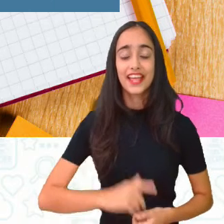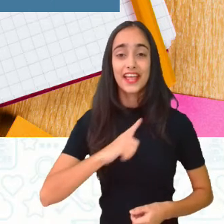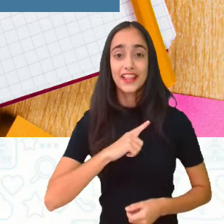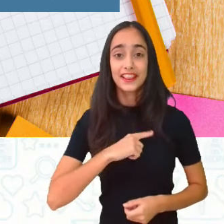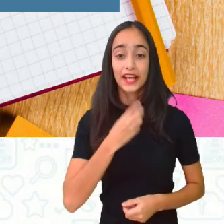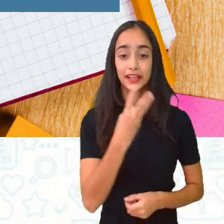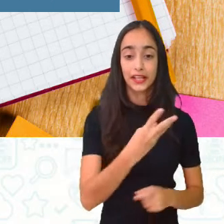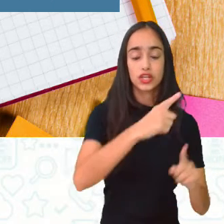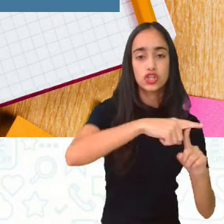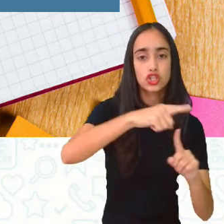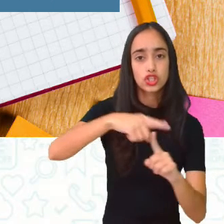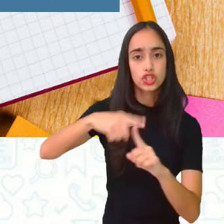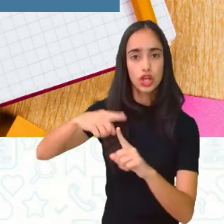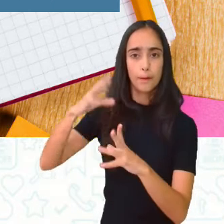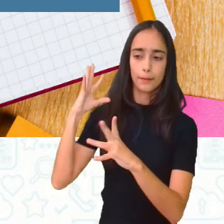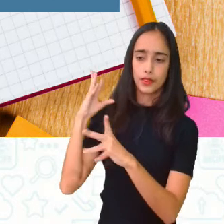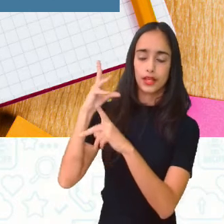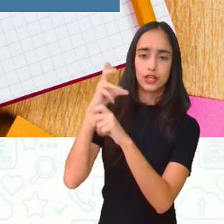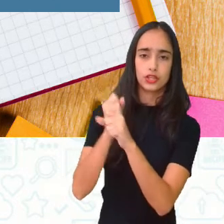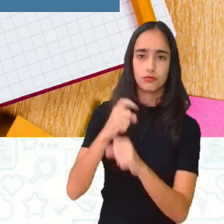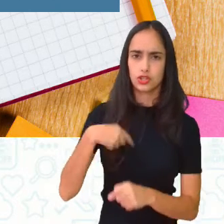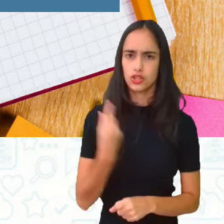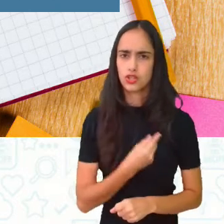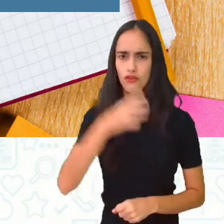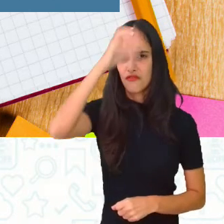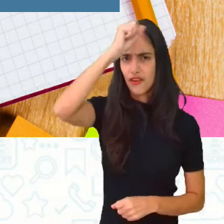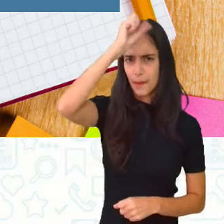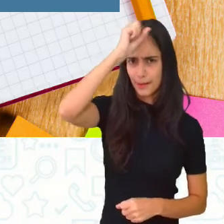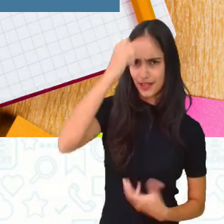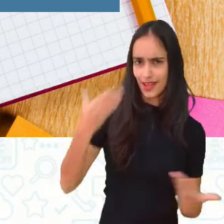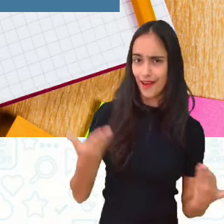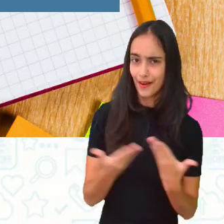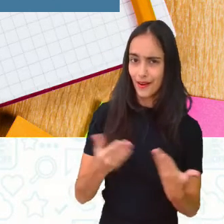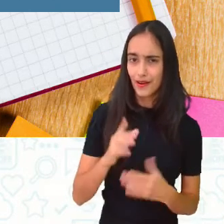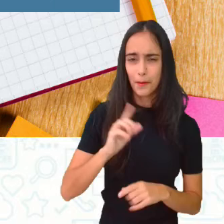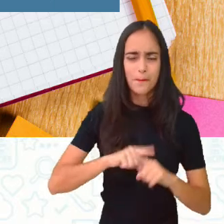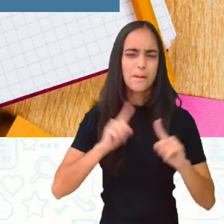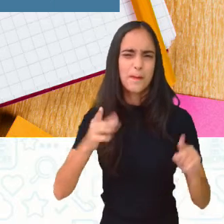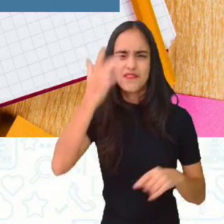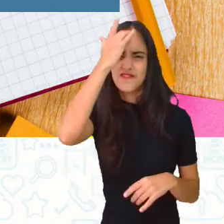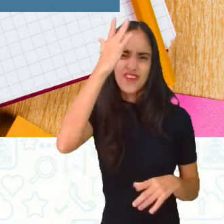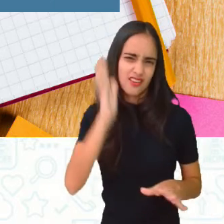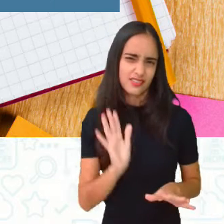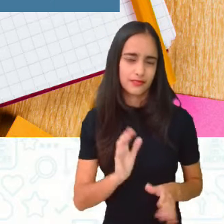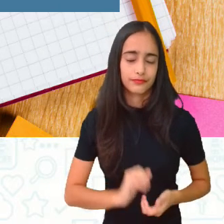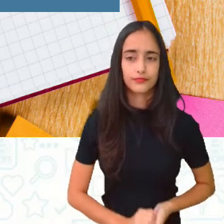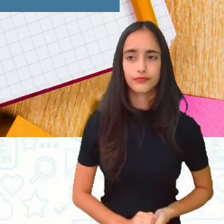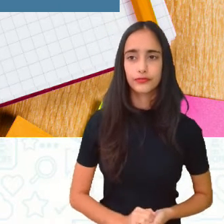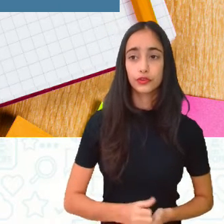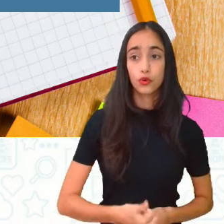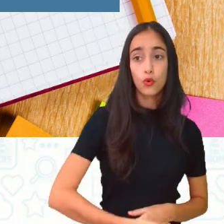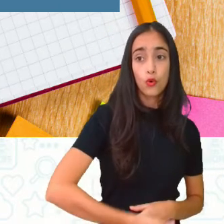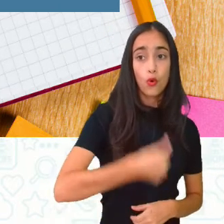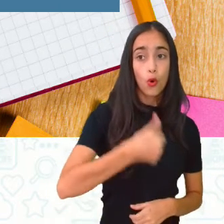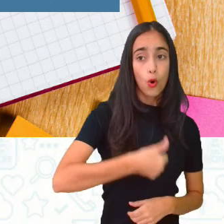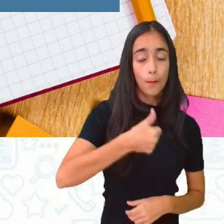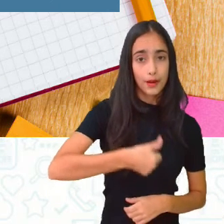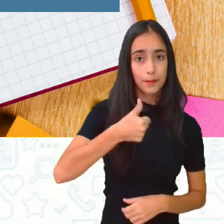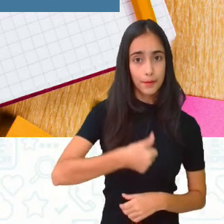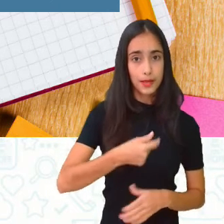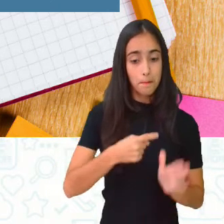tipos de resumos, e a gente vai ver cada um deles agora, mas são bem facilzinhos. O primeiro é o resumo